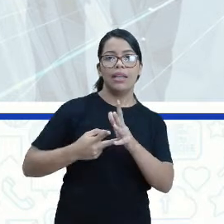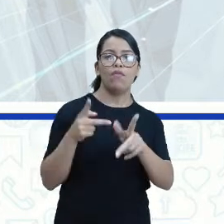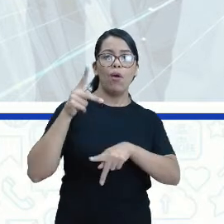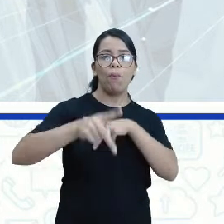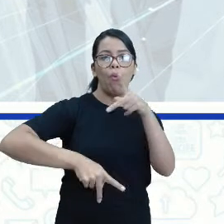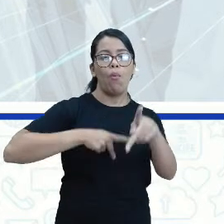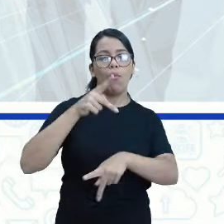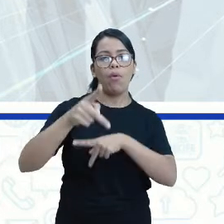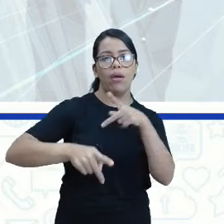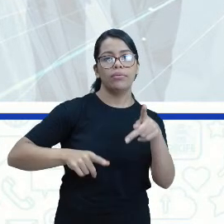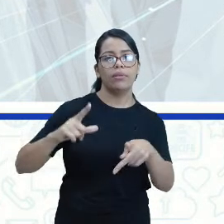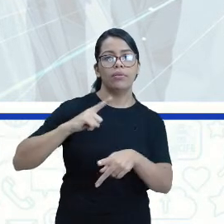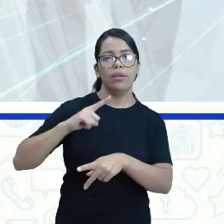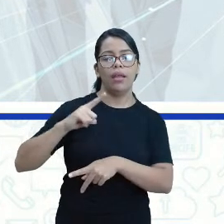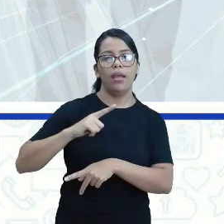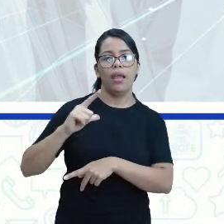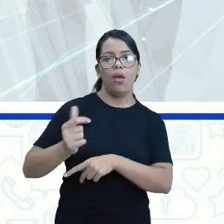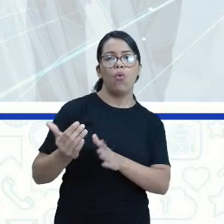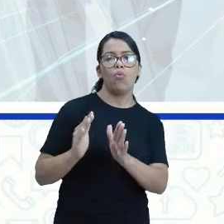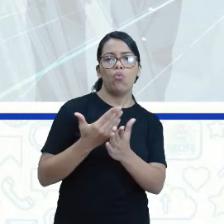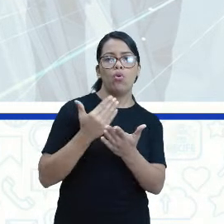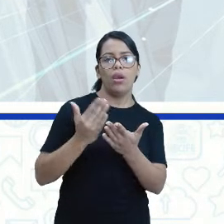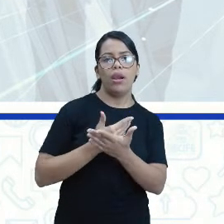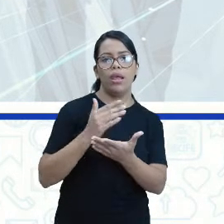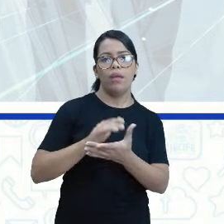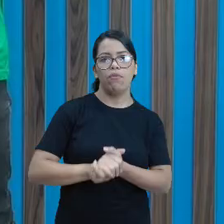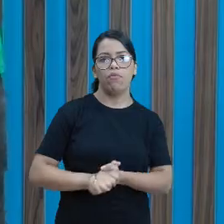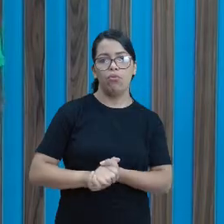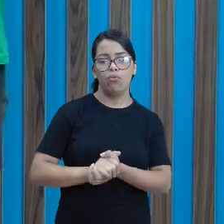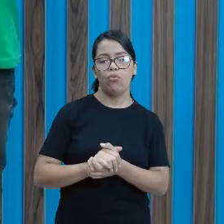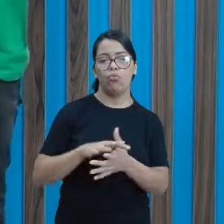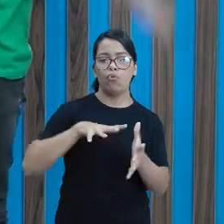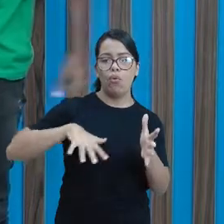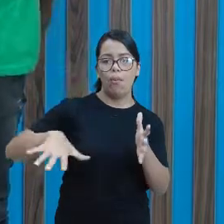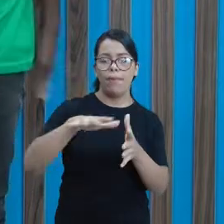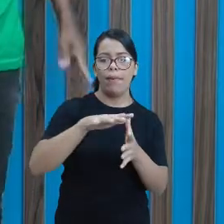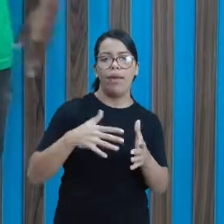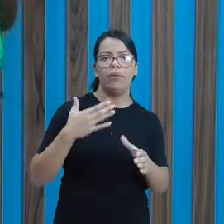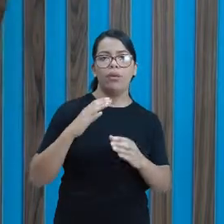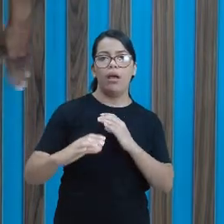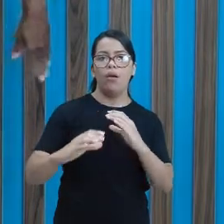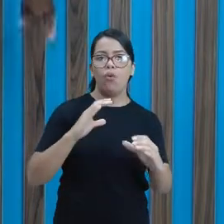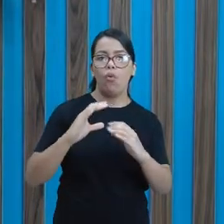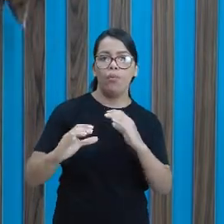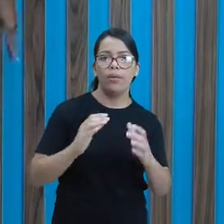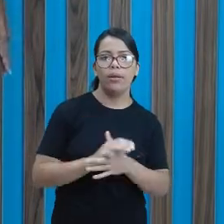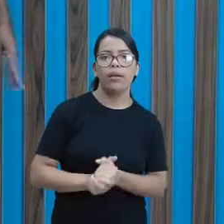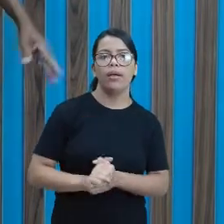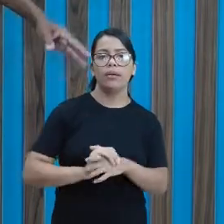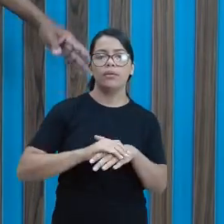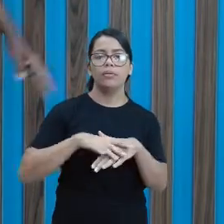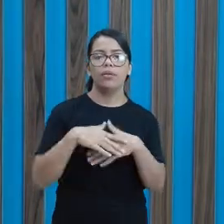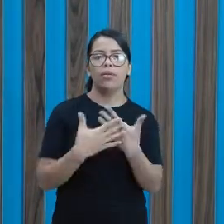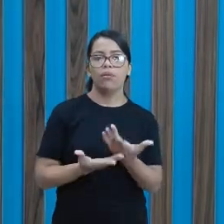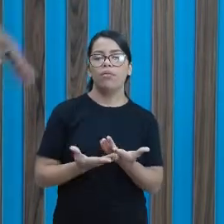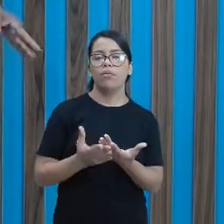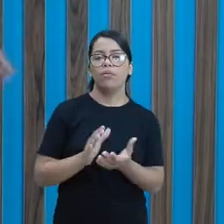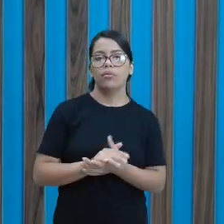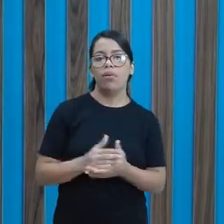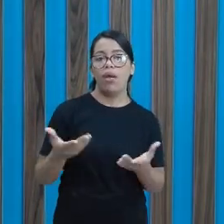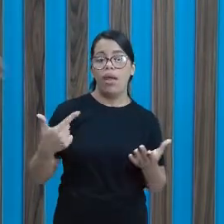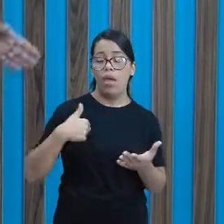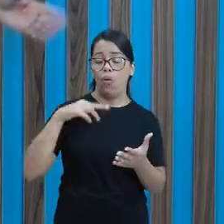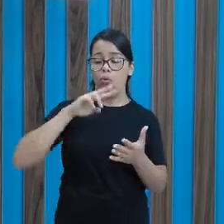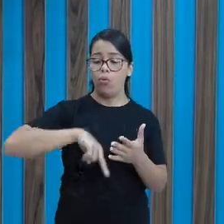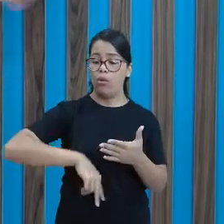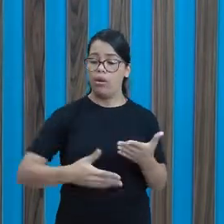de Comunicação como Extensão do Homem em 64. Professor, eu li, e esses meninos leram também, Sim. E agora o senhor vai compilar isso